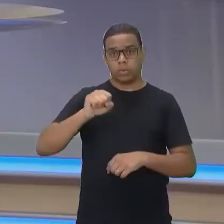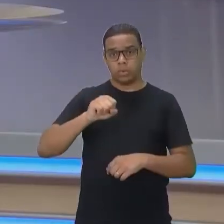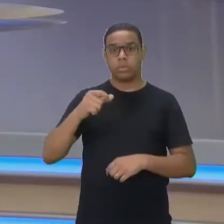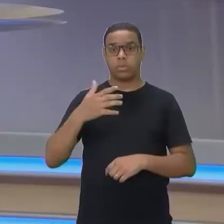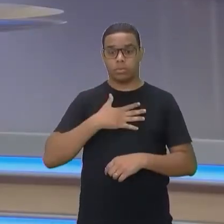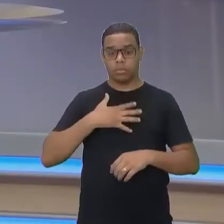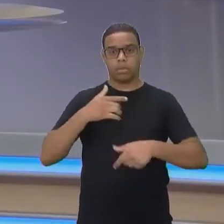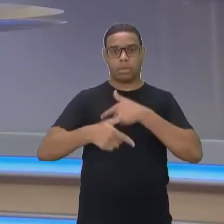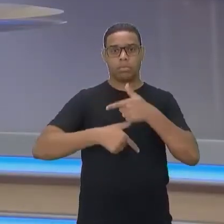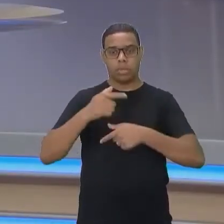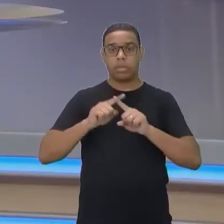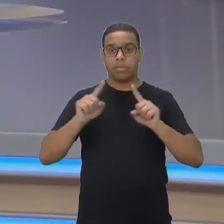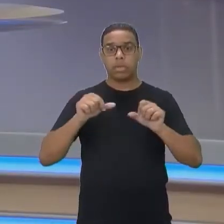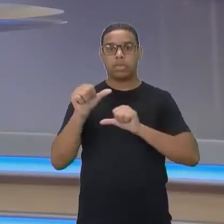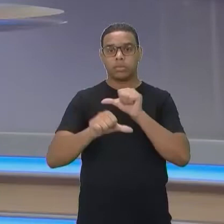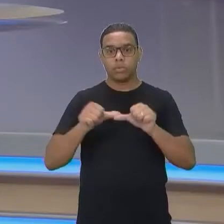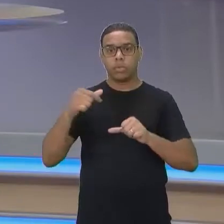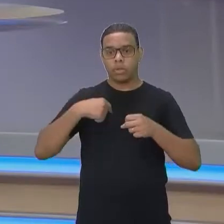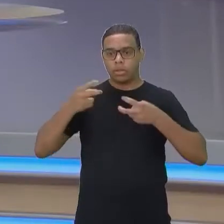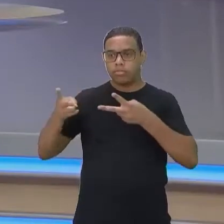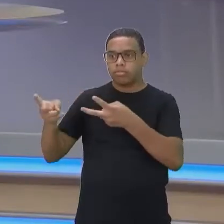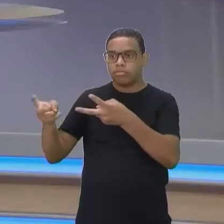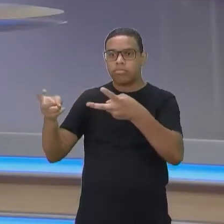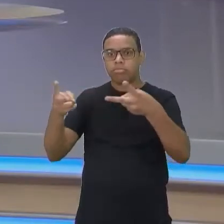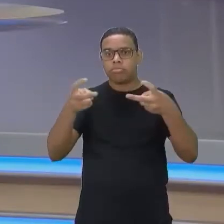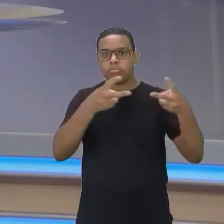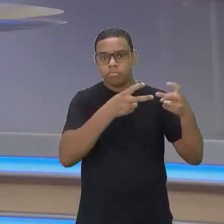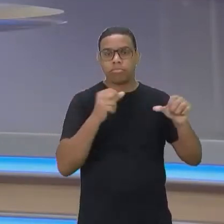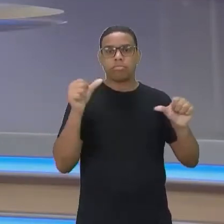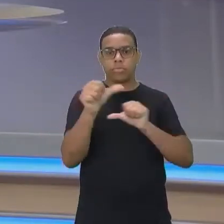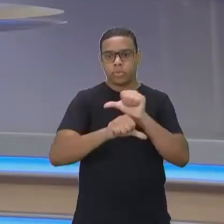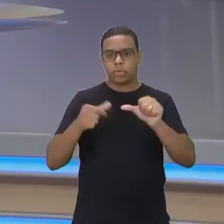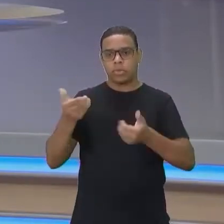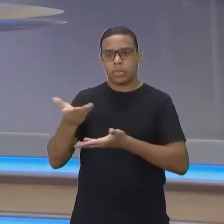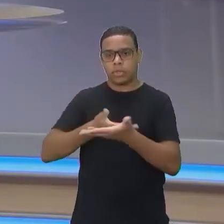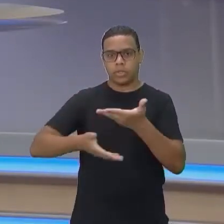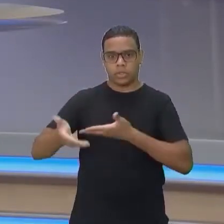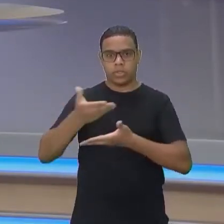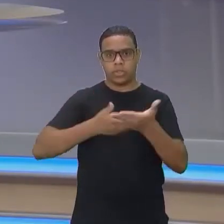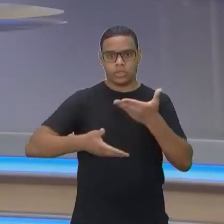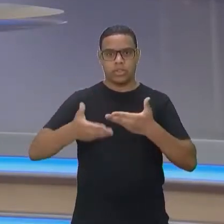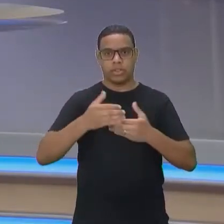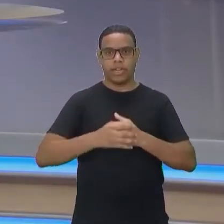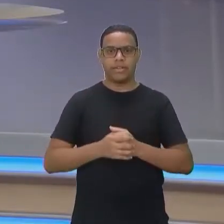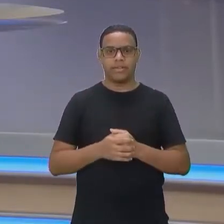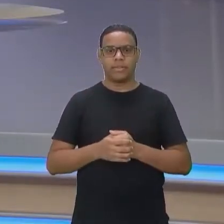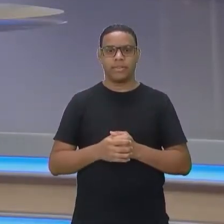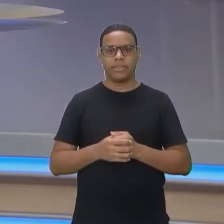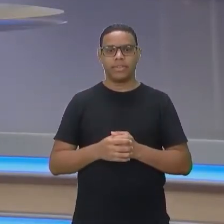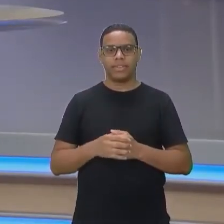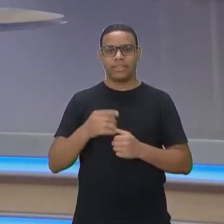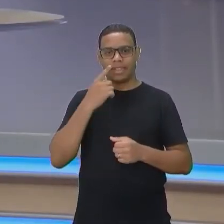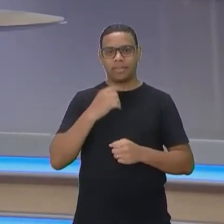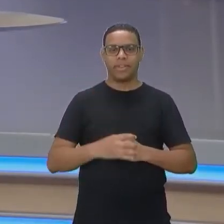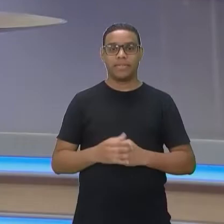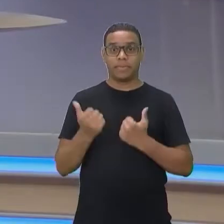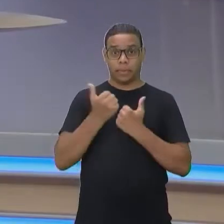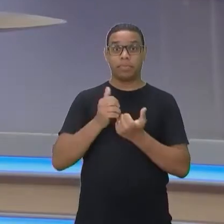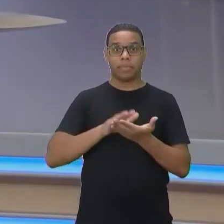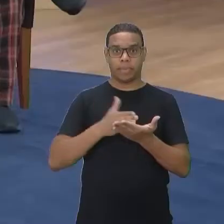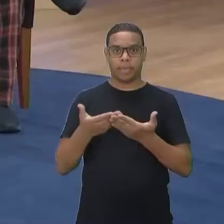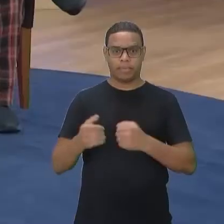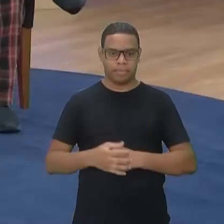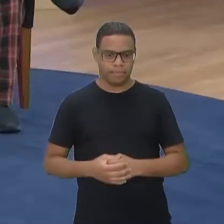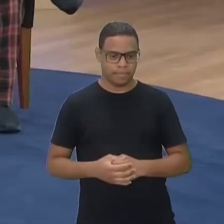meu trabalho, mas mudaram como eu enxergo as coisas, mudaram como eu me relaciono com as pessoas, muitas coisas se modificaram. Pois